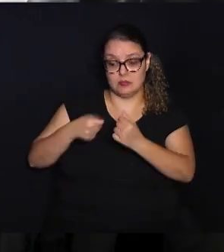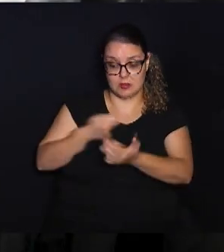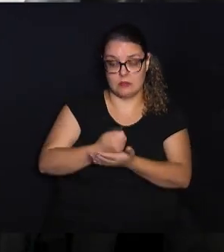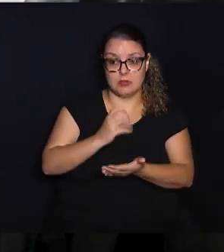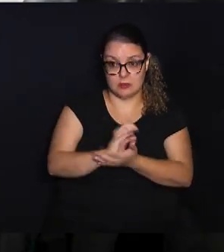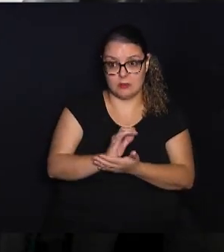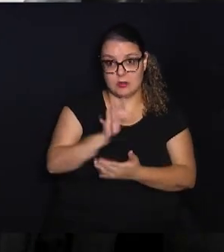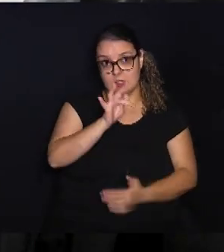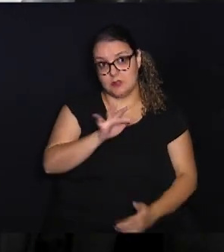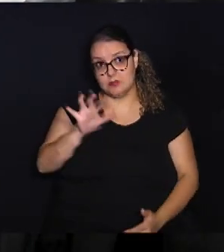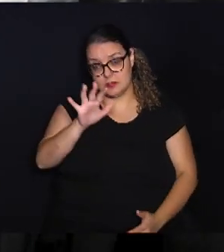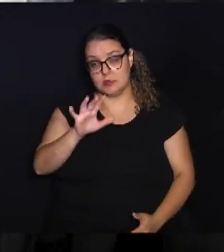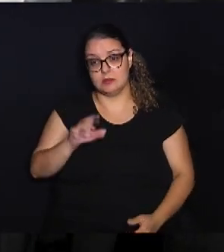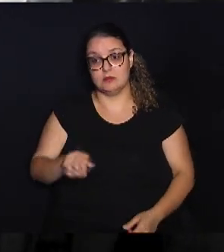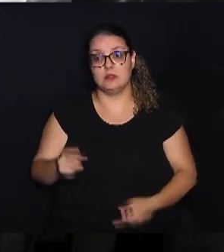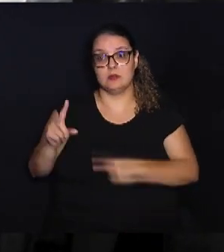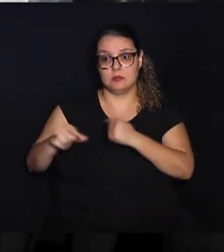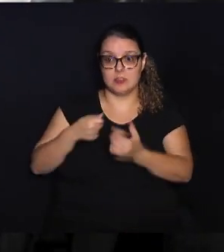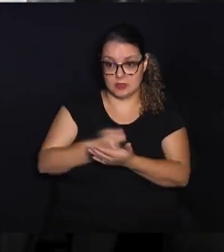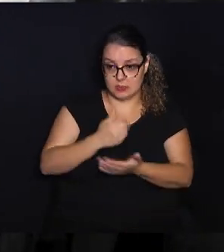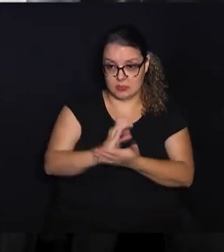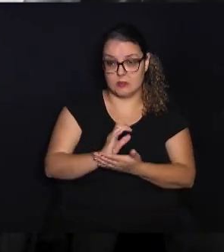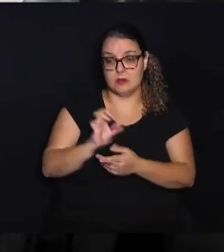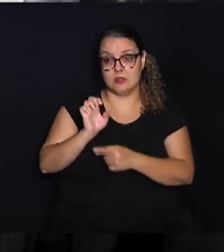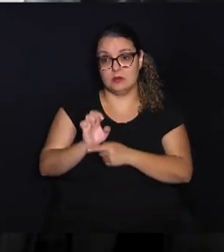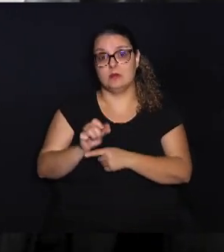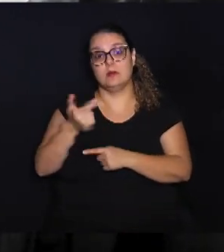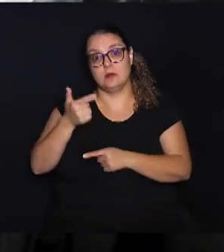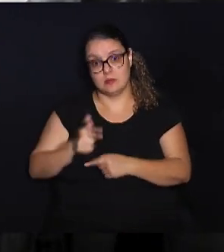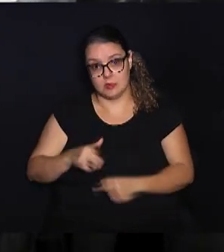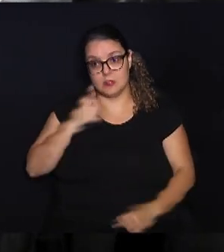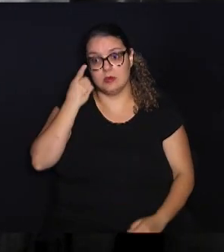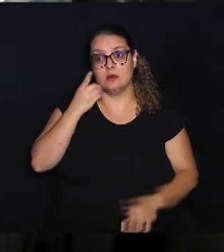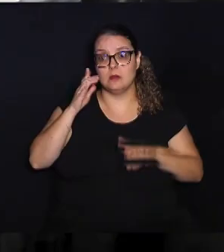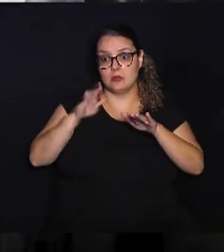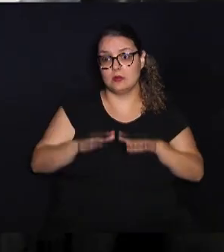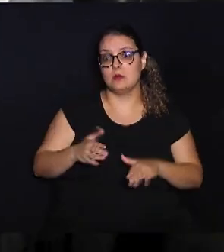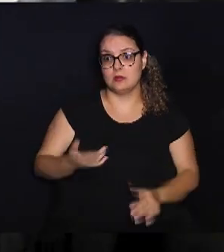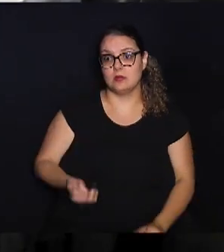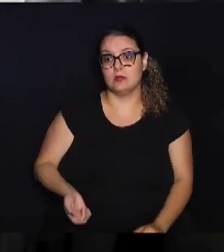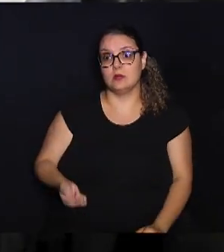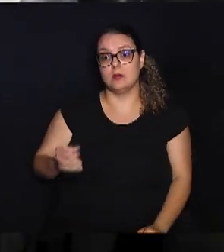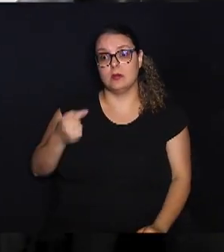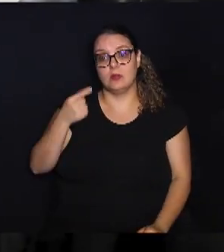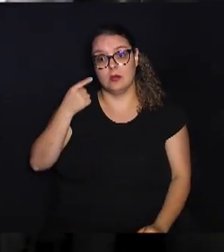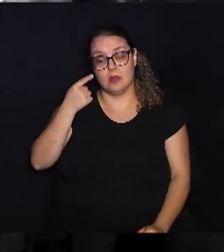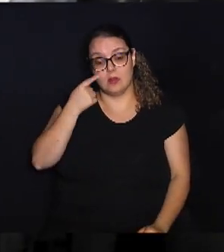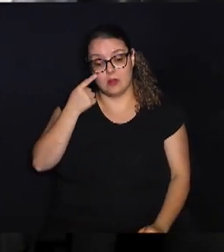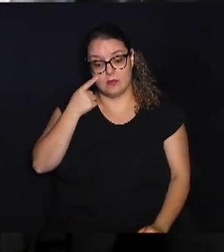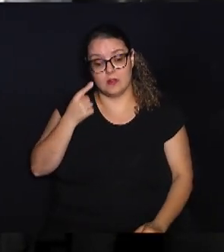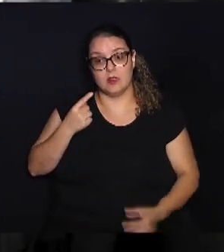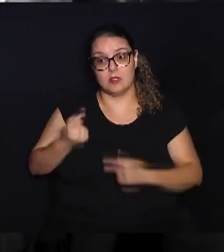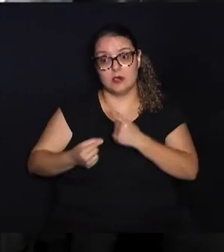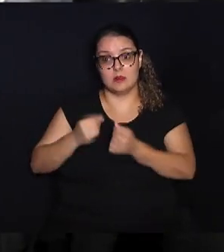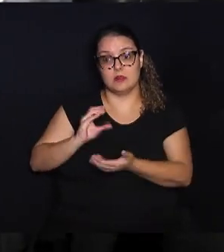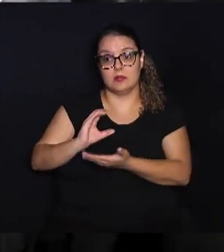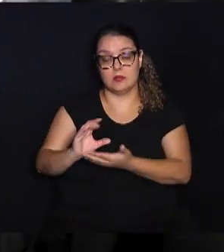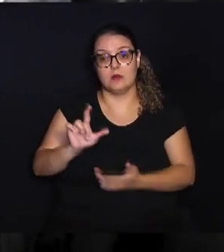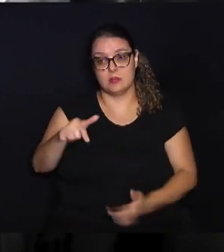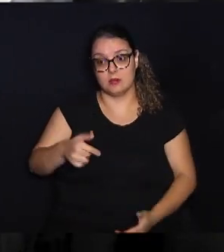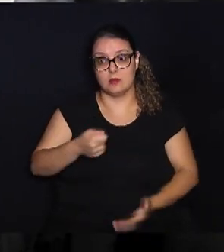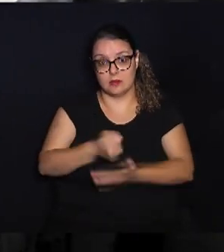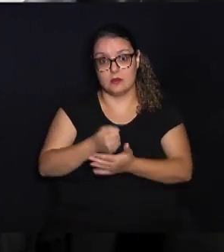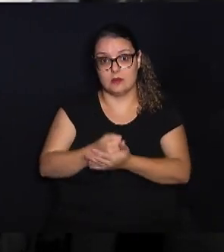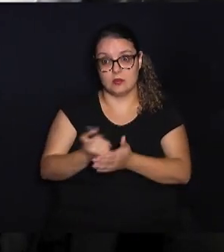federal e estadual também é feito para perpetuar o deputado, porque ele vem, vou trazendo dinheiro aqui para a cidade, tá? Depois eu vou cobrar, depois você